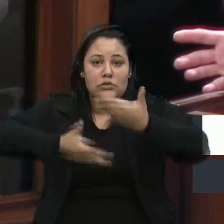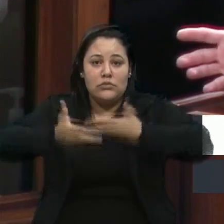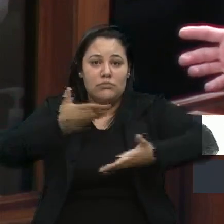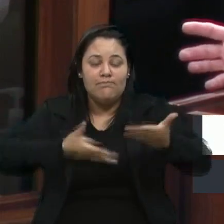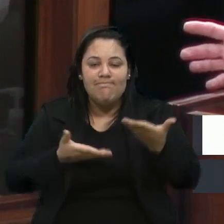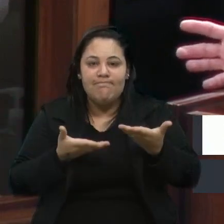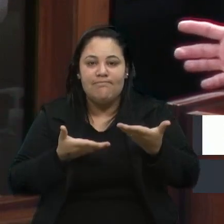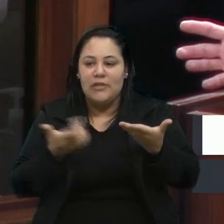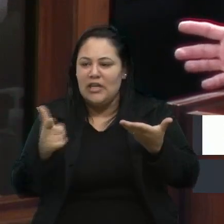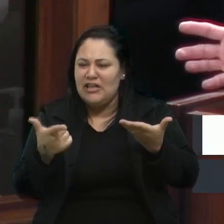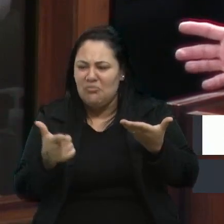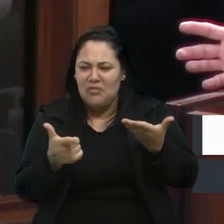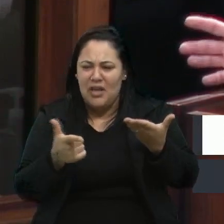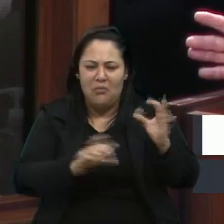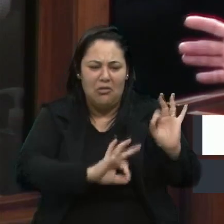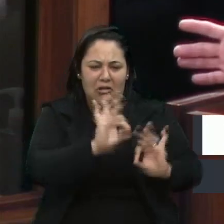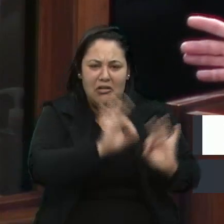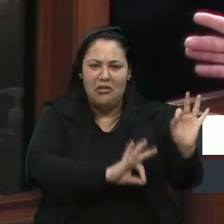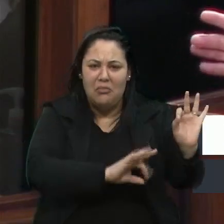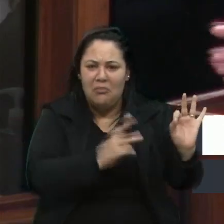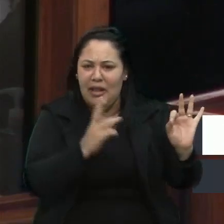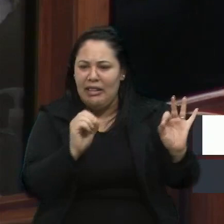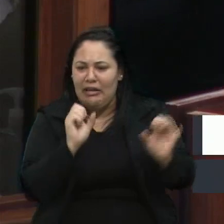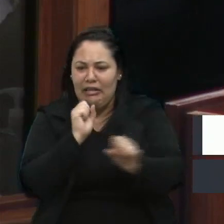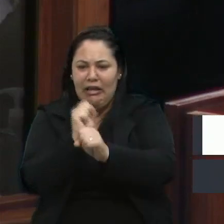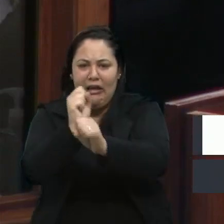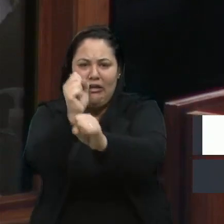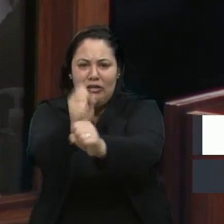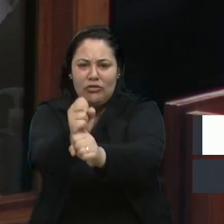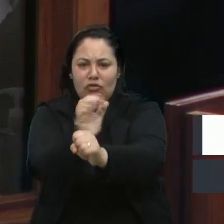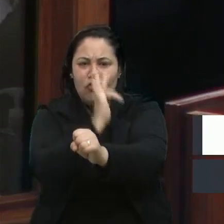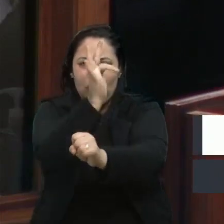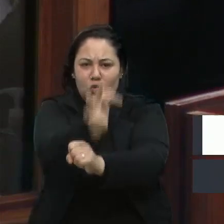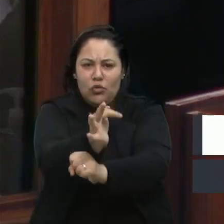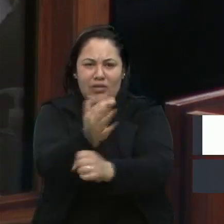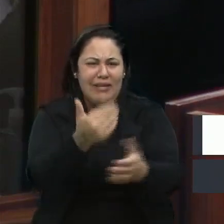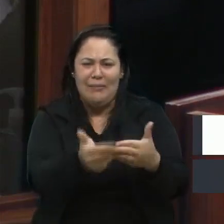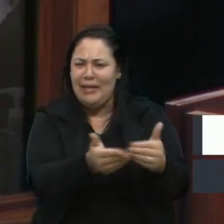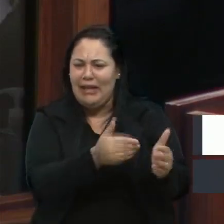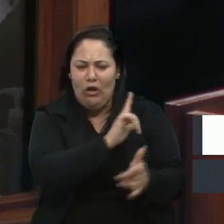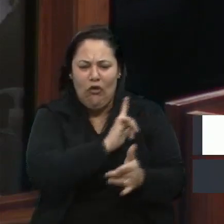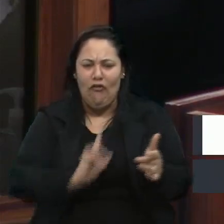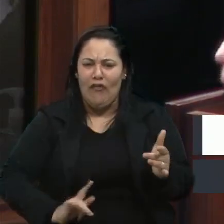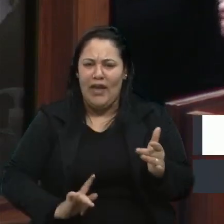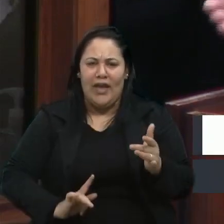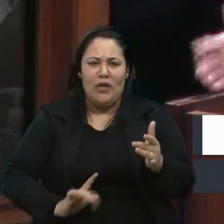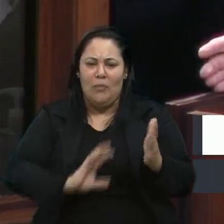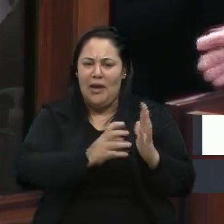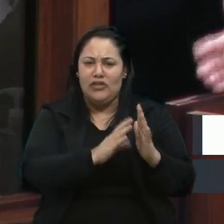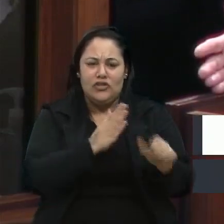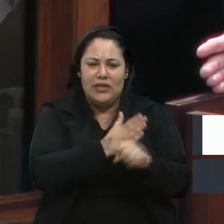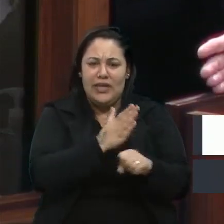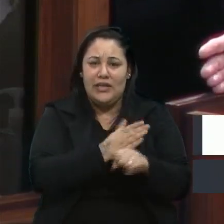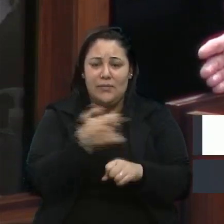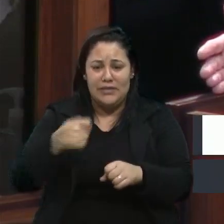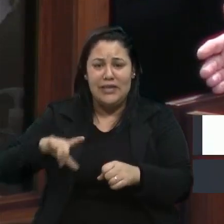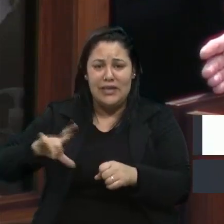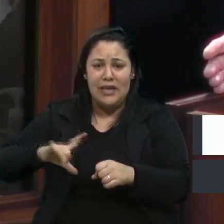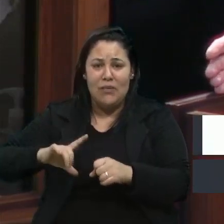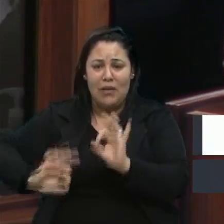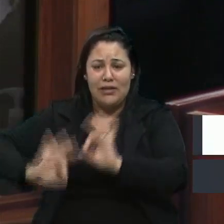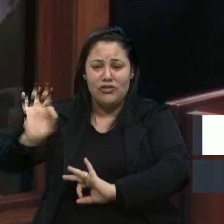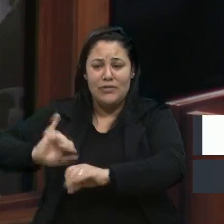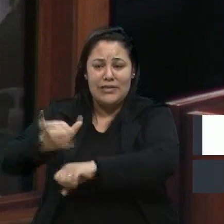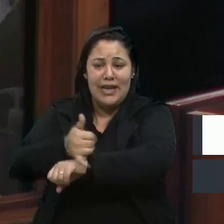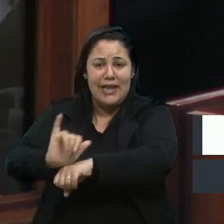planejamento para 30 anos na prefeitura, independente do governo que vai entrar nos próximos anos, tem que ter um planejamento estratégico de cidade, que